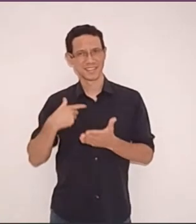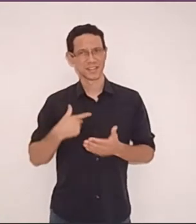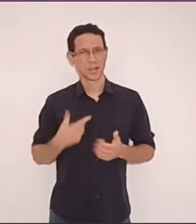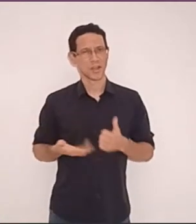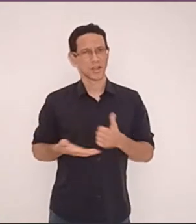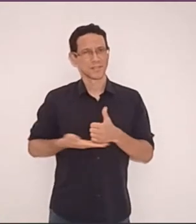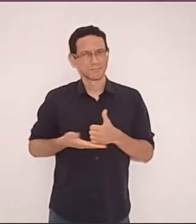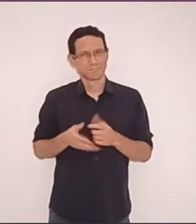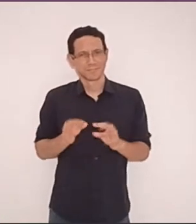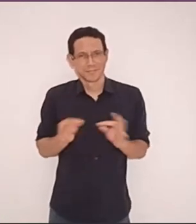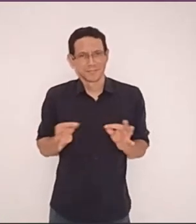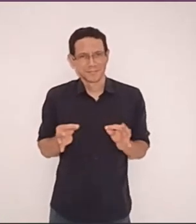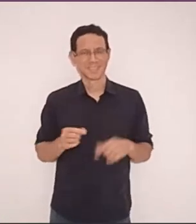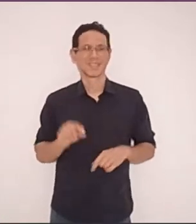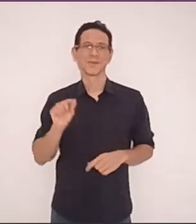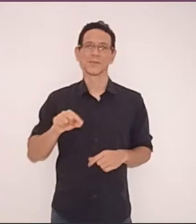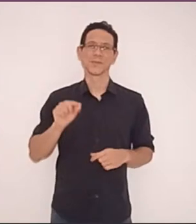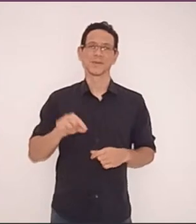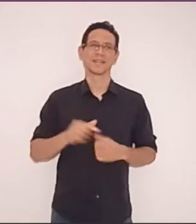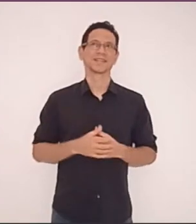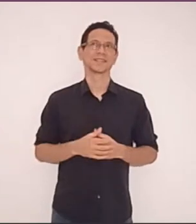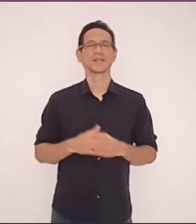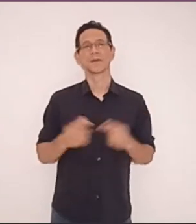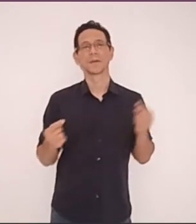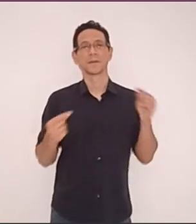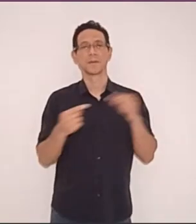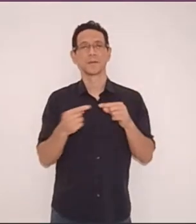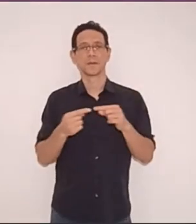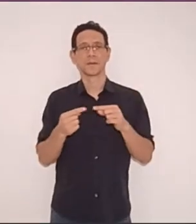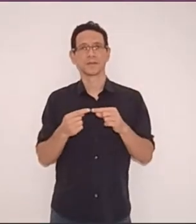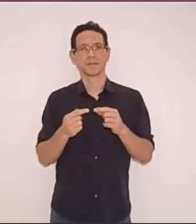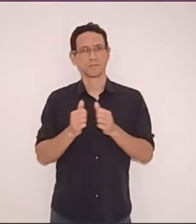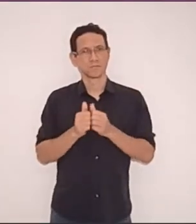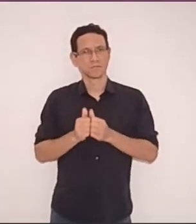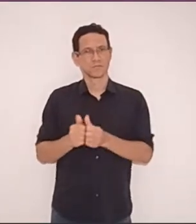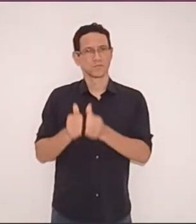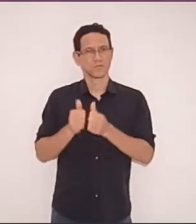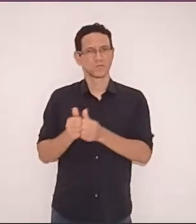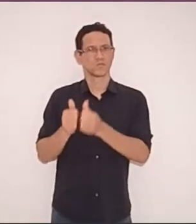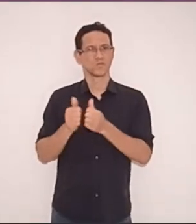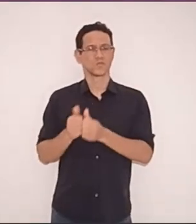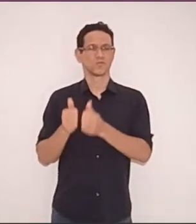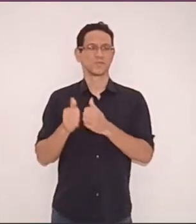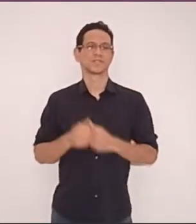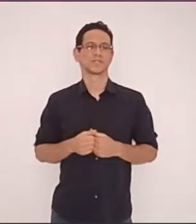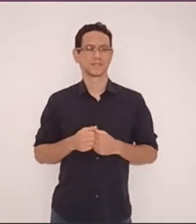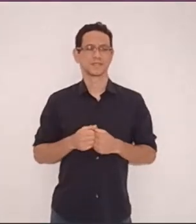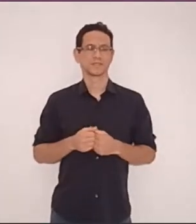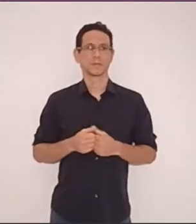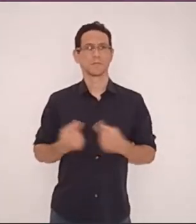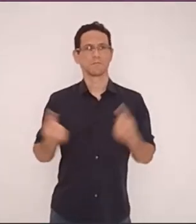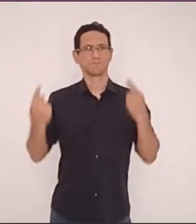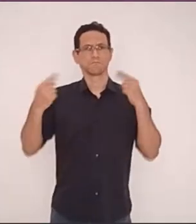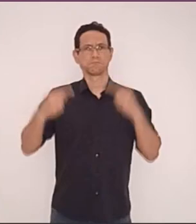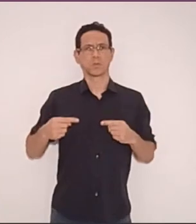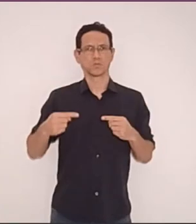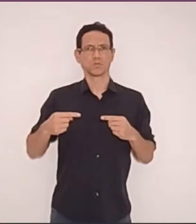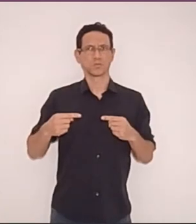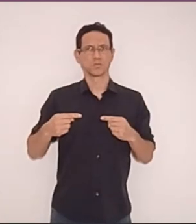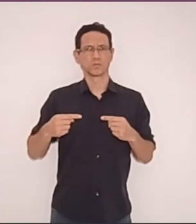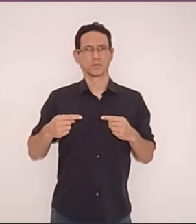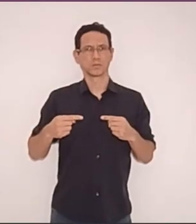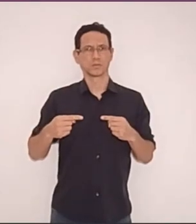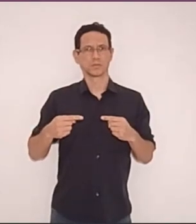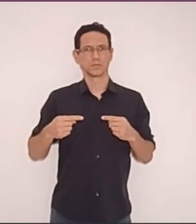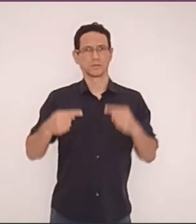rasga minha aqui né que diz respeito ao caminhar junto assim né não de enfrentamento da